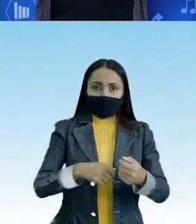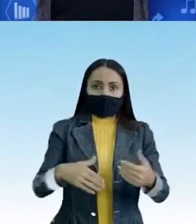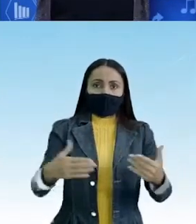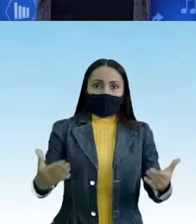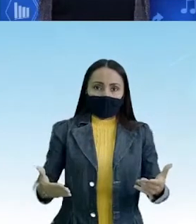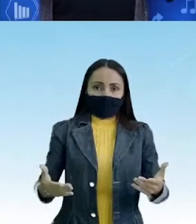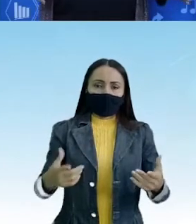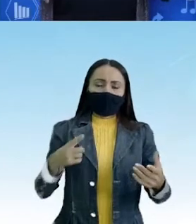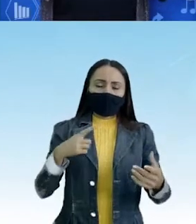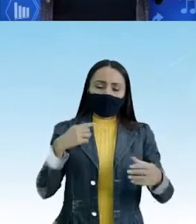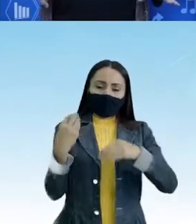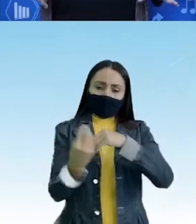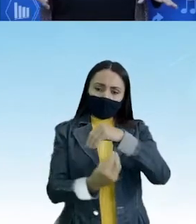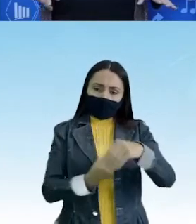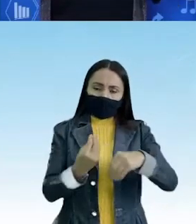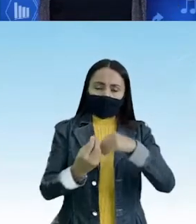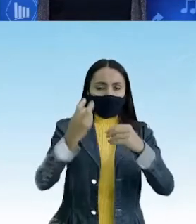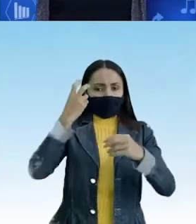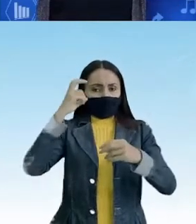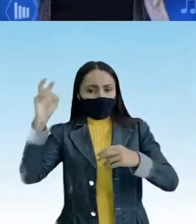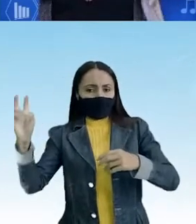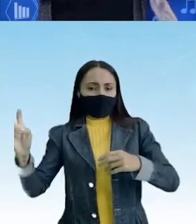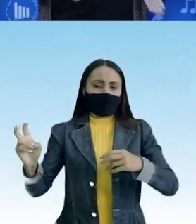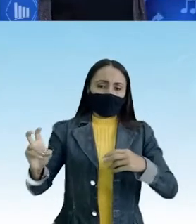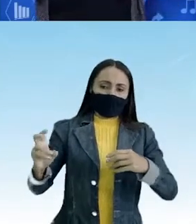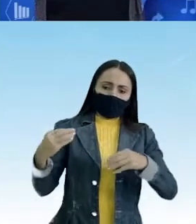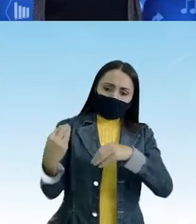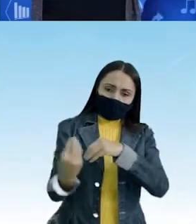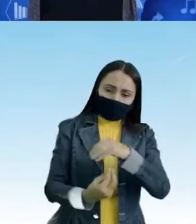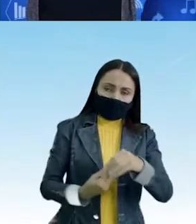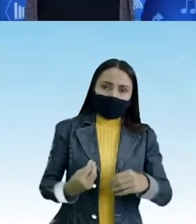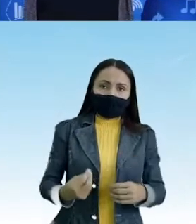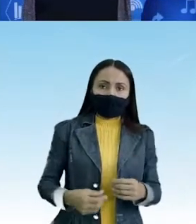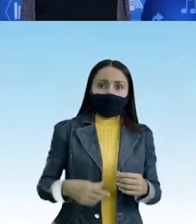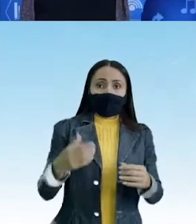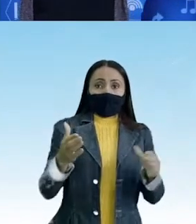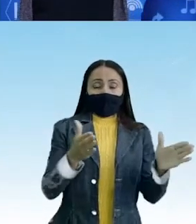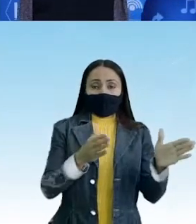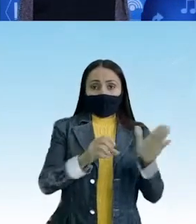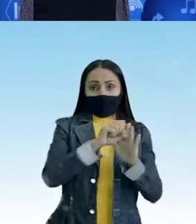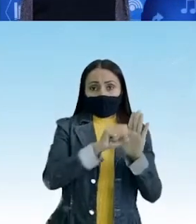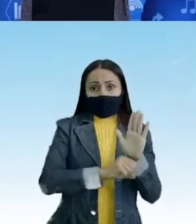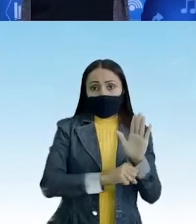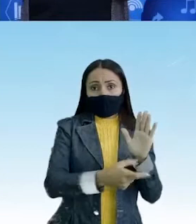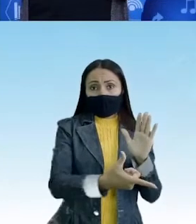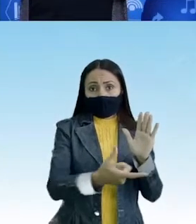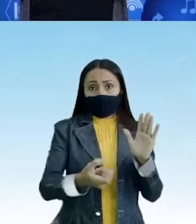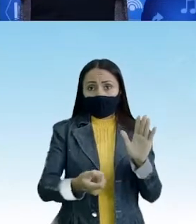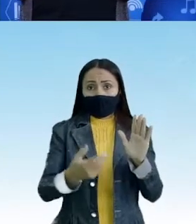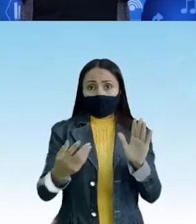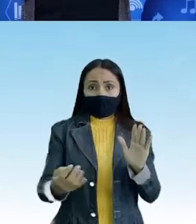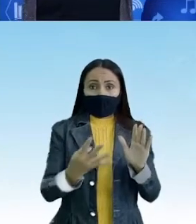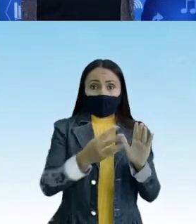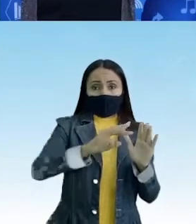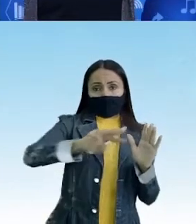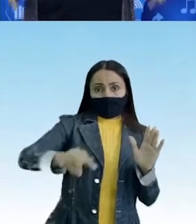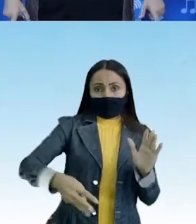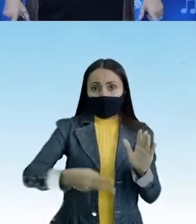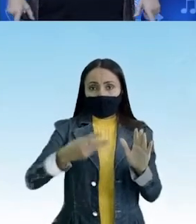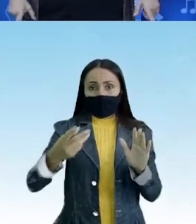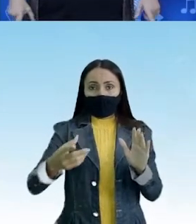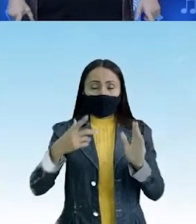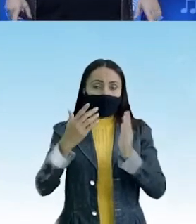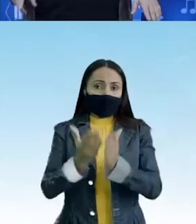uma mistura de culturas, tá? Na primeira metade do século XX, pelo menos 4 milhões de imigrantes desembarcaram